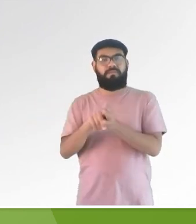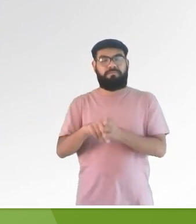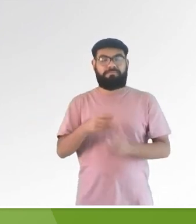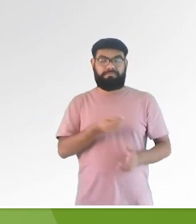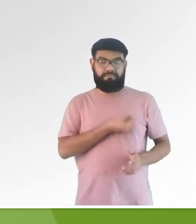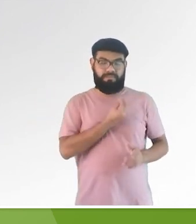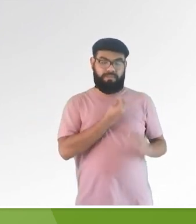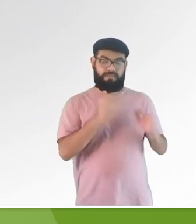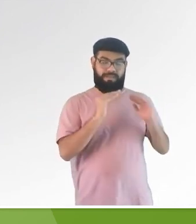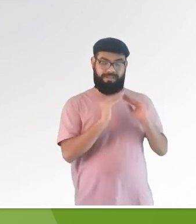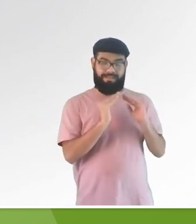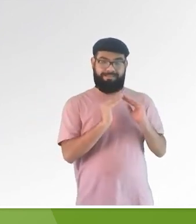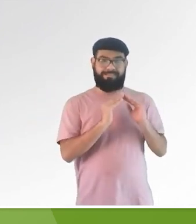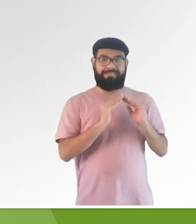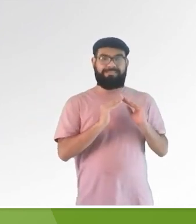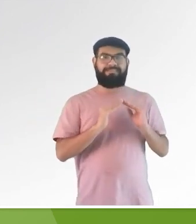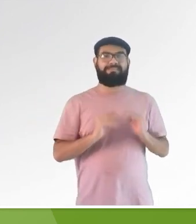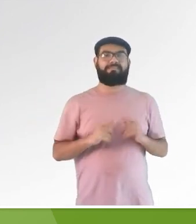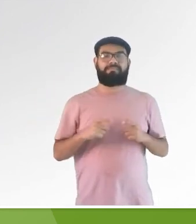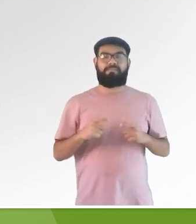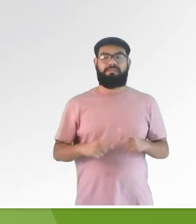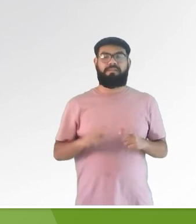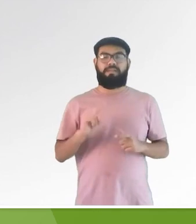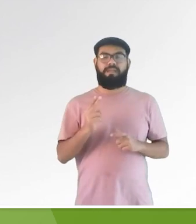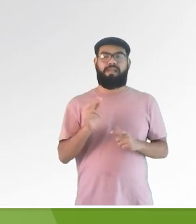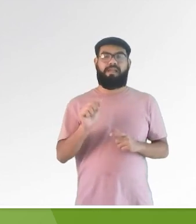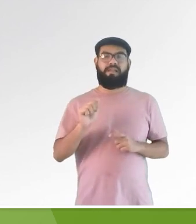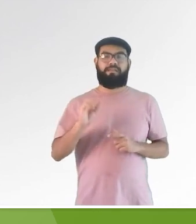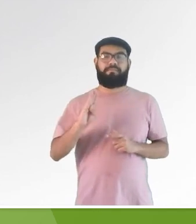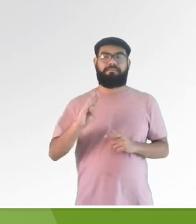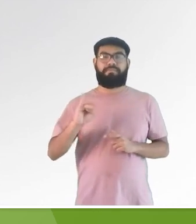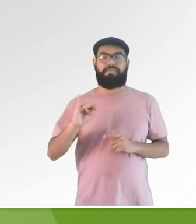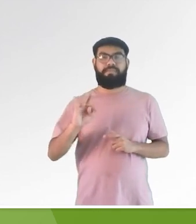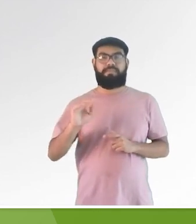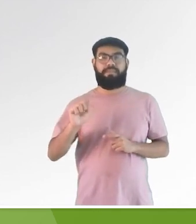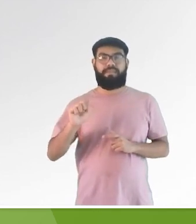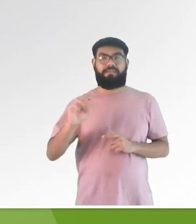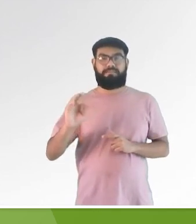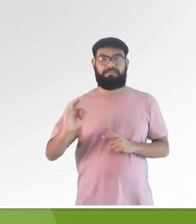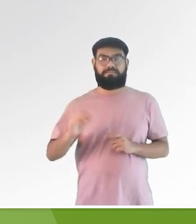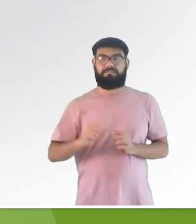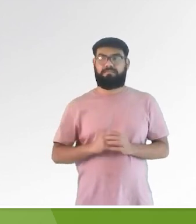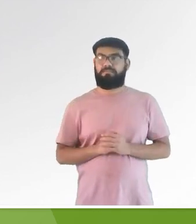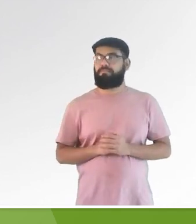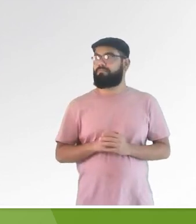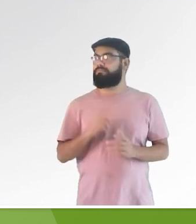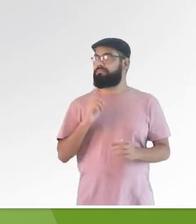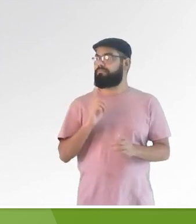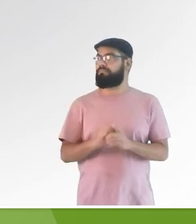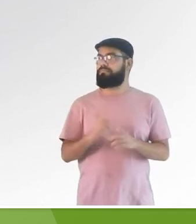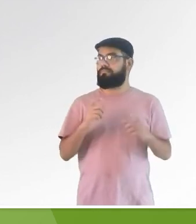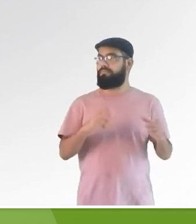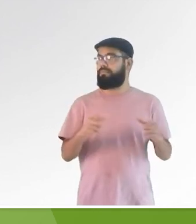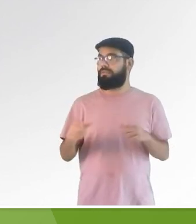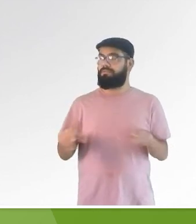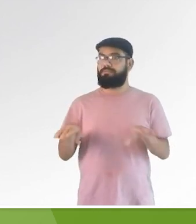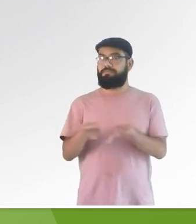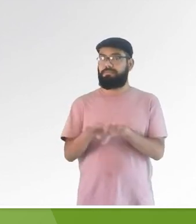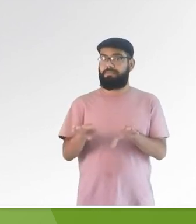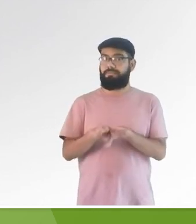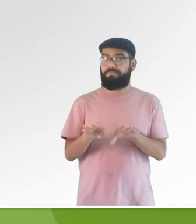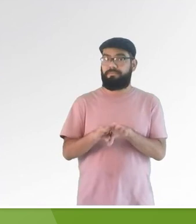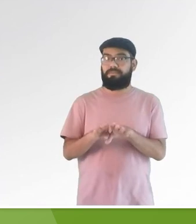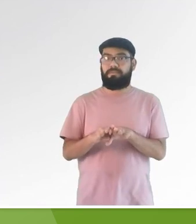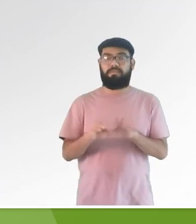né, ou seja, o local que é provável da gente encontrar determinada espécie. E isso também, olha só, todos esses conceitos eles